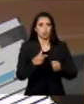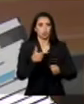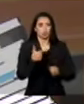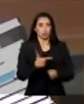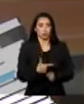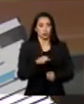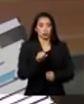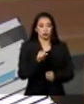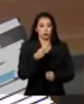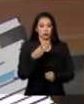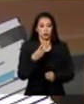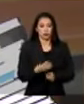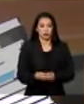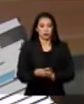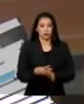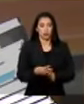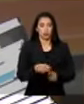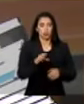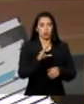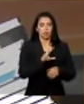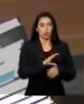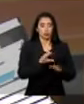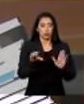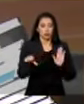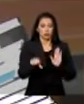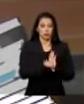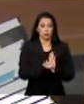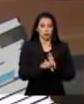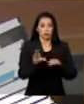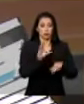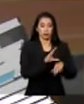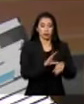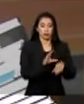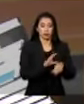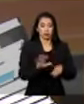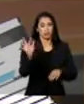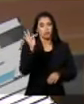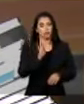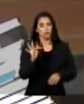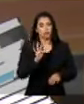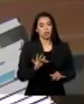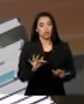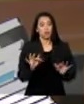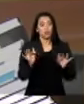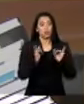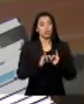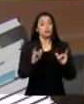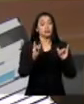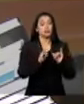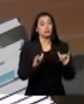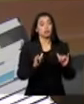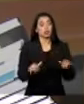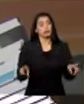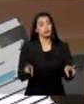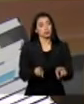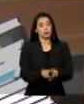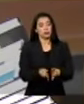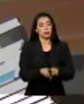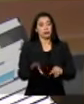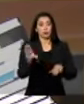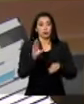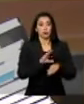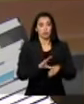Processo Penal com a Constituição Federal, deve ser o dispositivo declarado ainda constitucional,